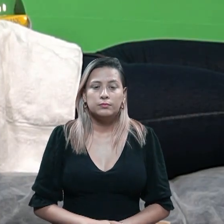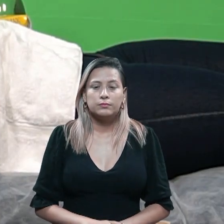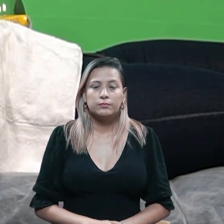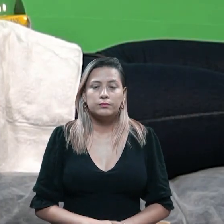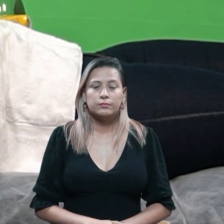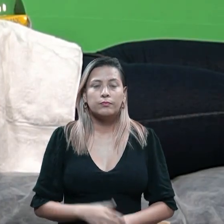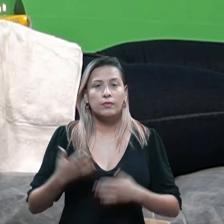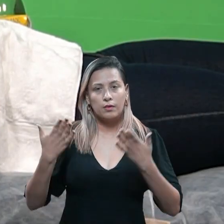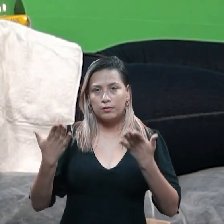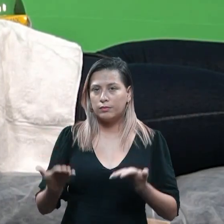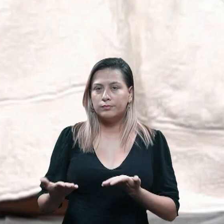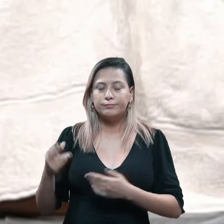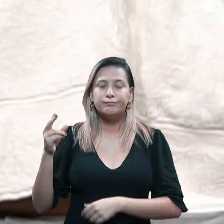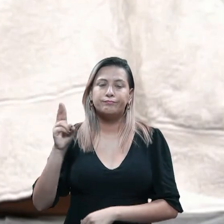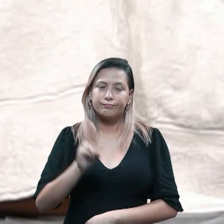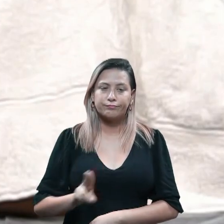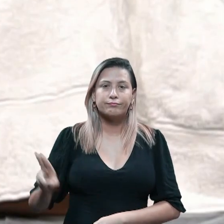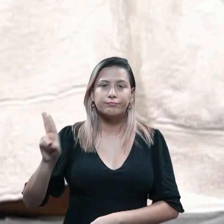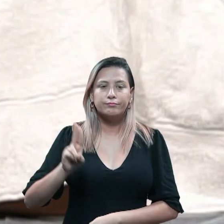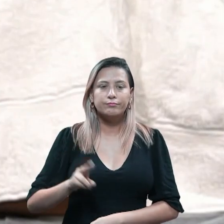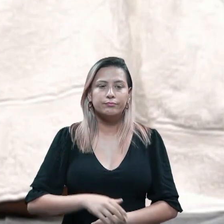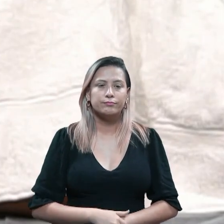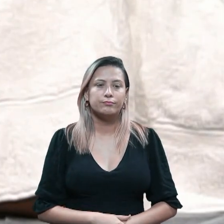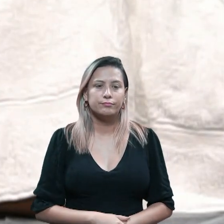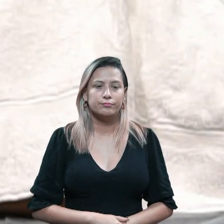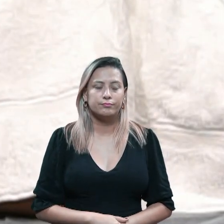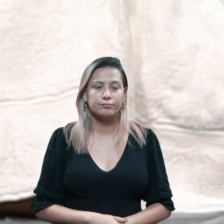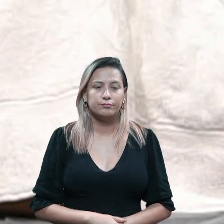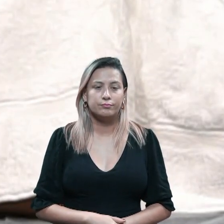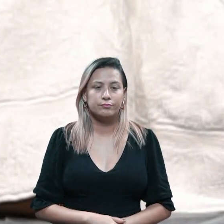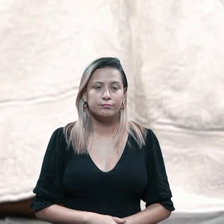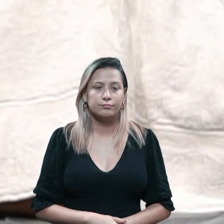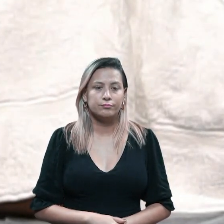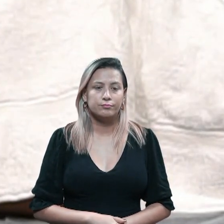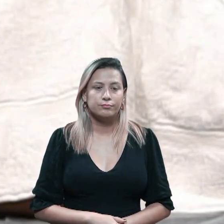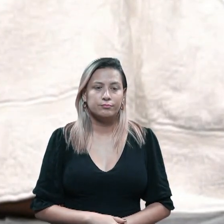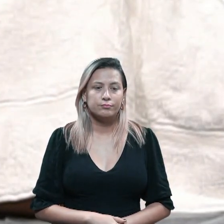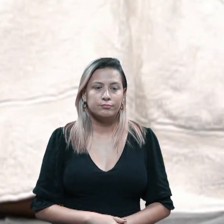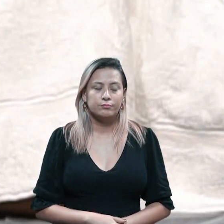E aí é só aplicar. Então, malacésia.